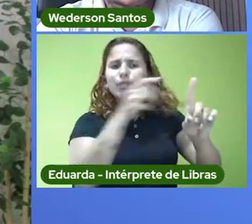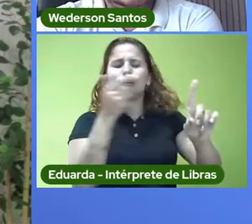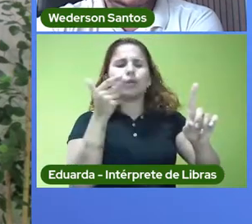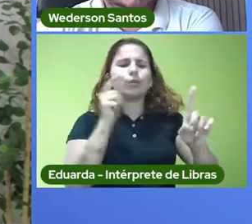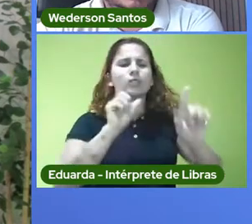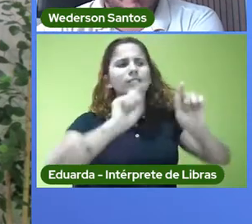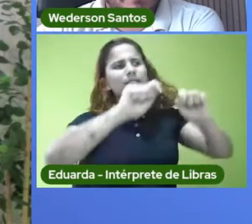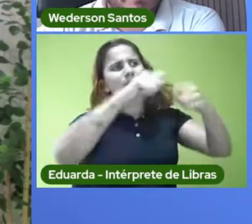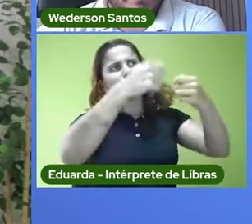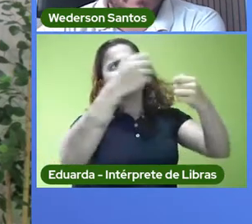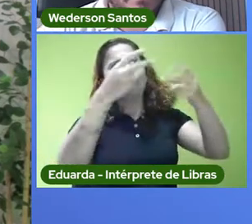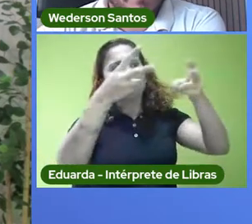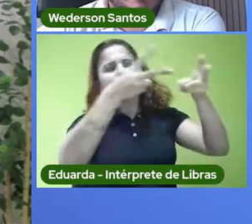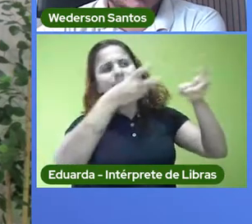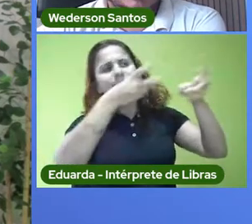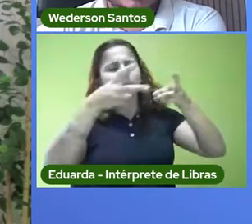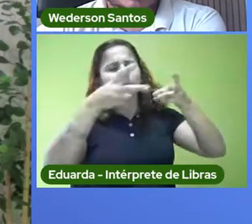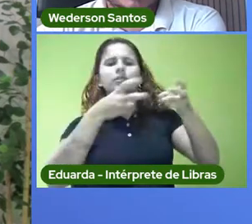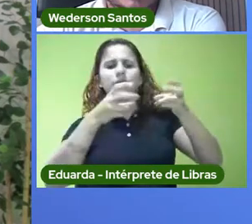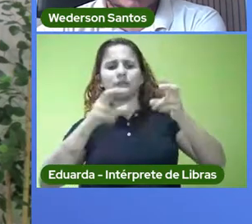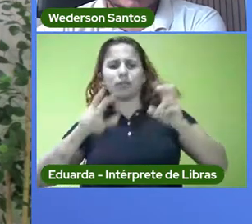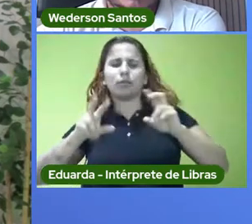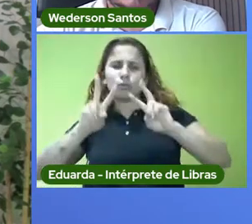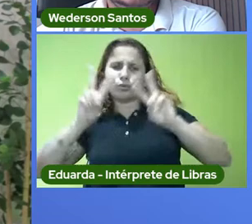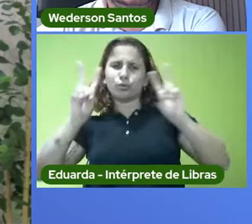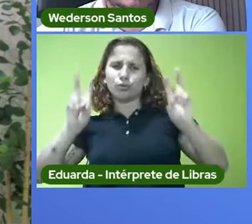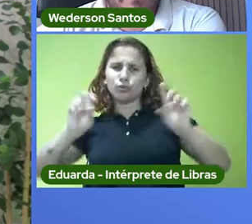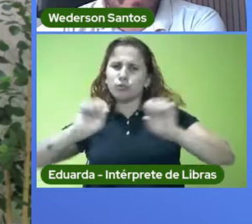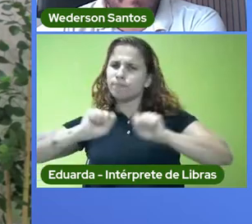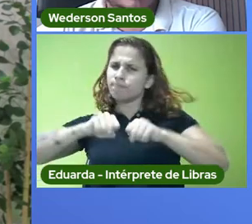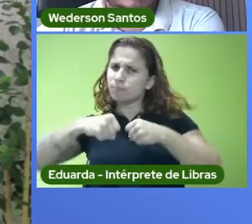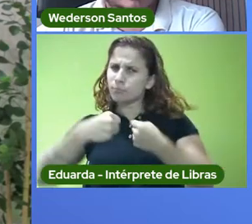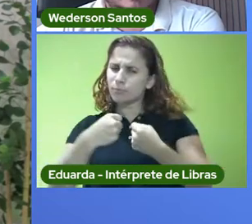podem fortalecer nesse sentido, né?